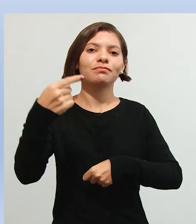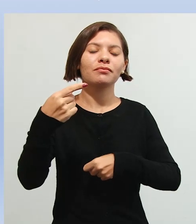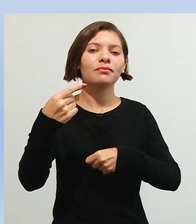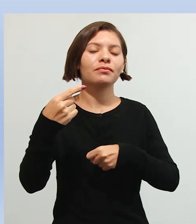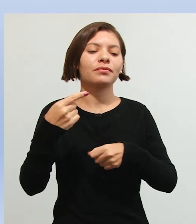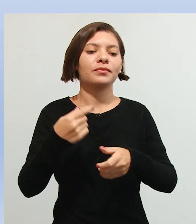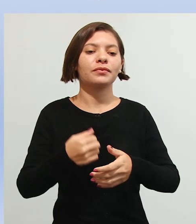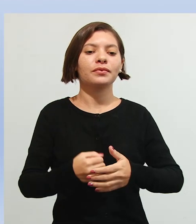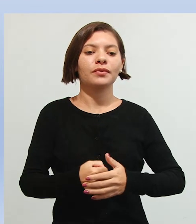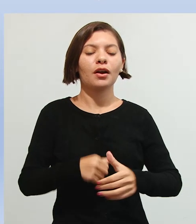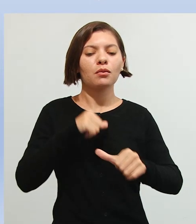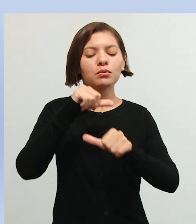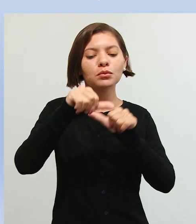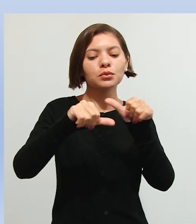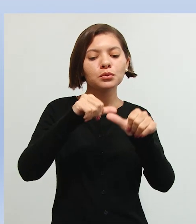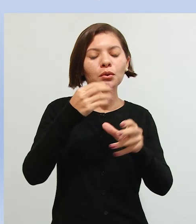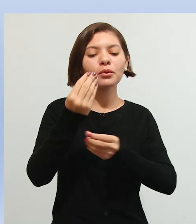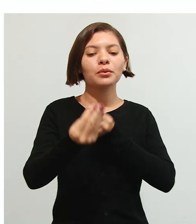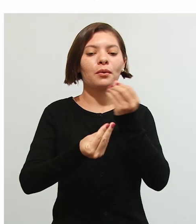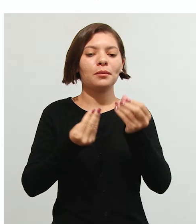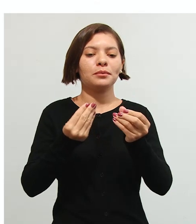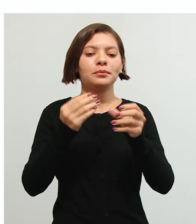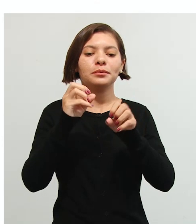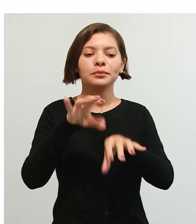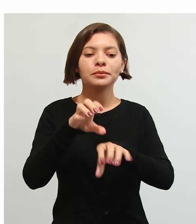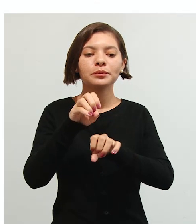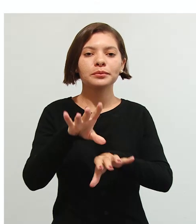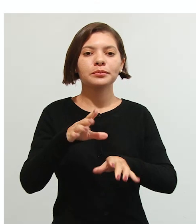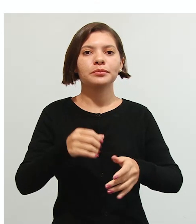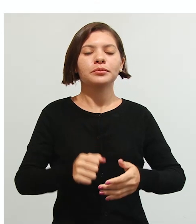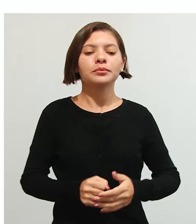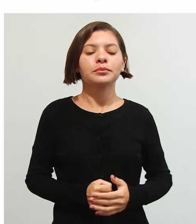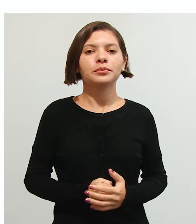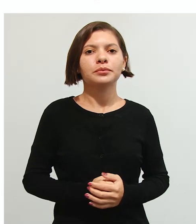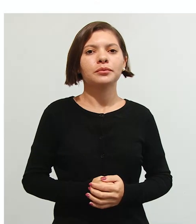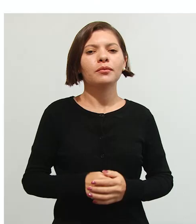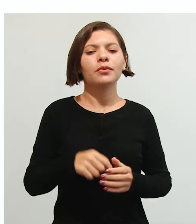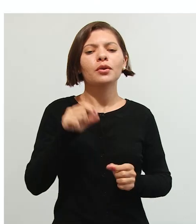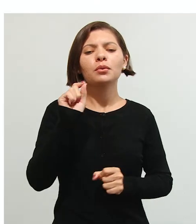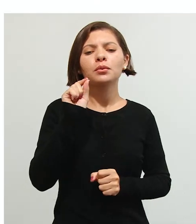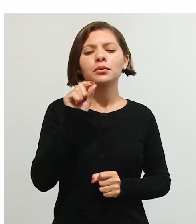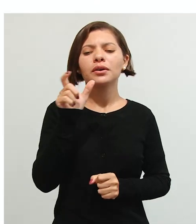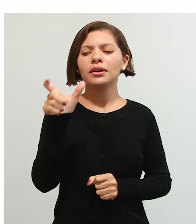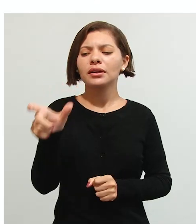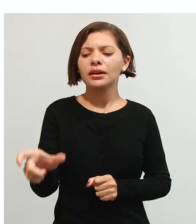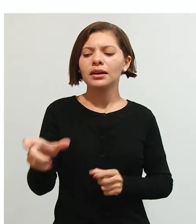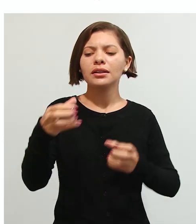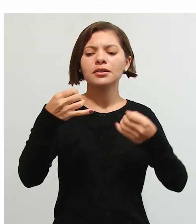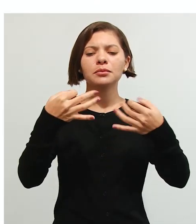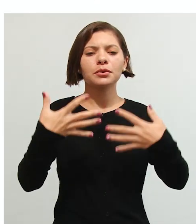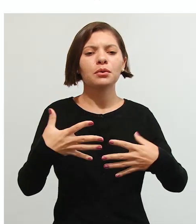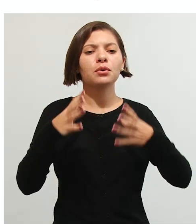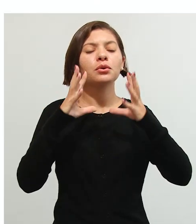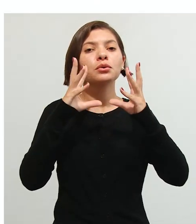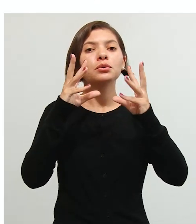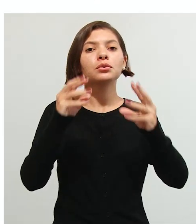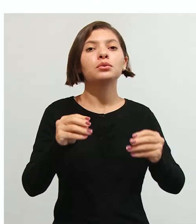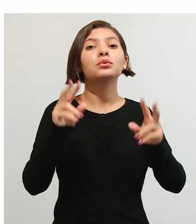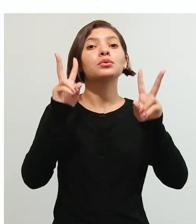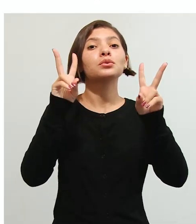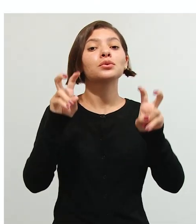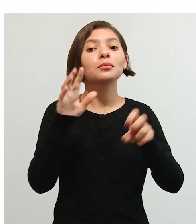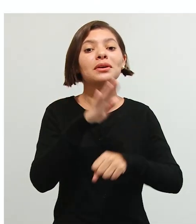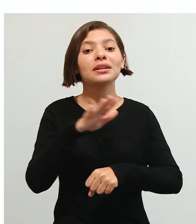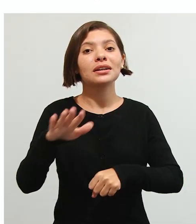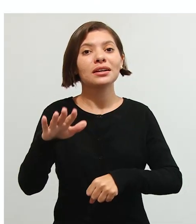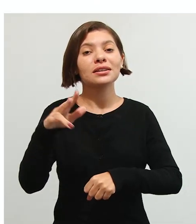ali por meio da educação. Então, o que Malaguzzi fala? Que tudo sobre as crianças e